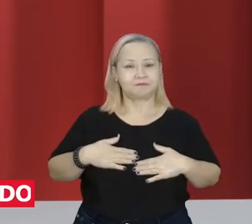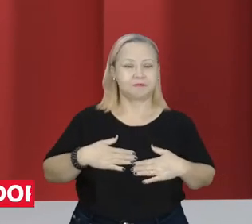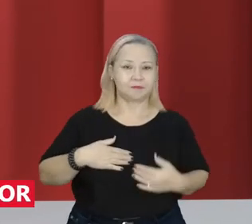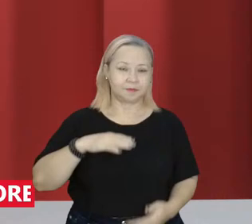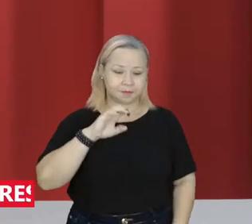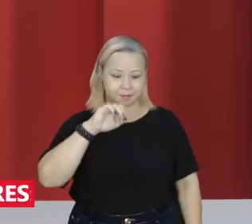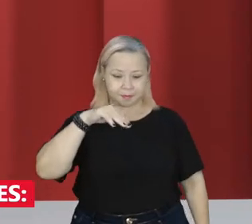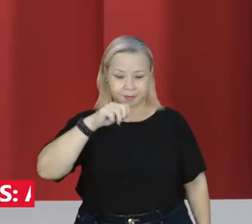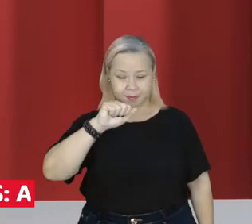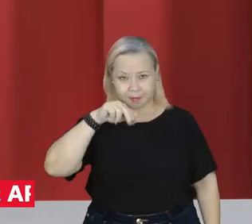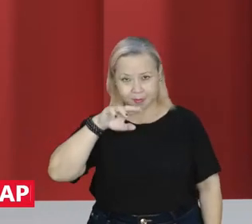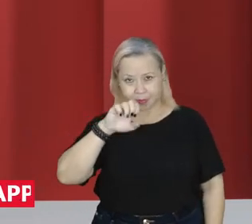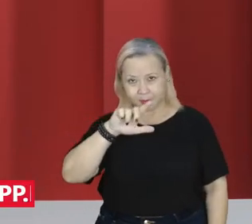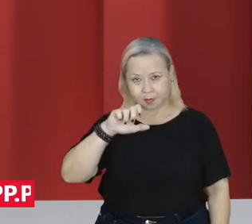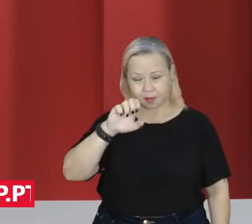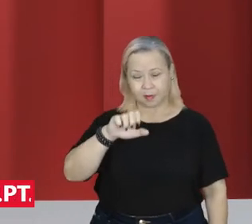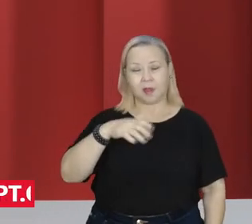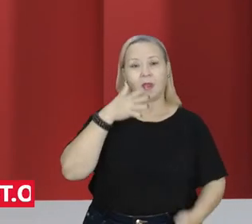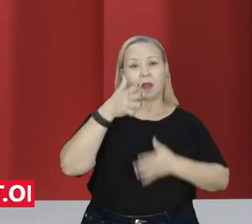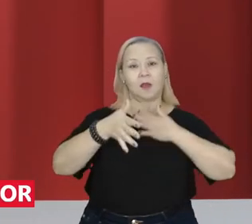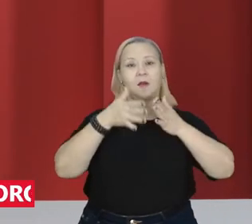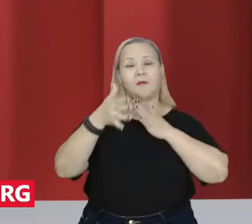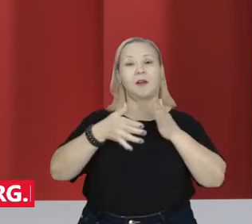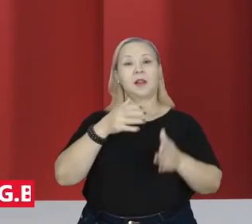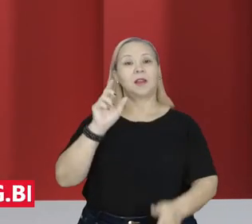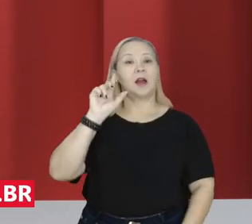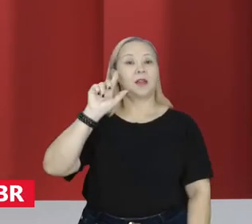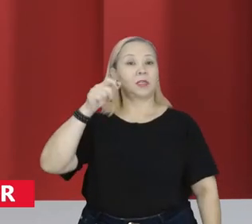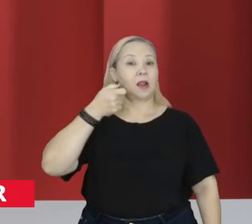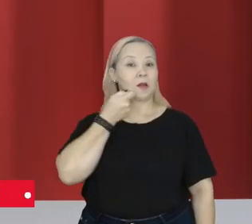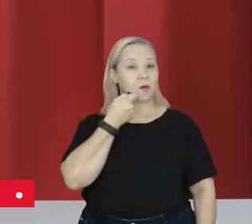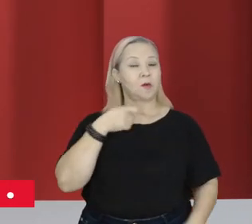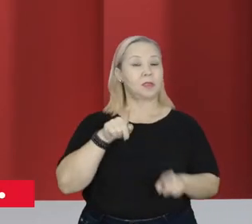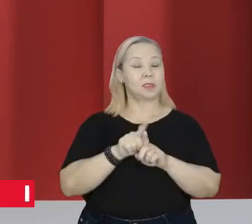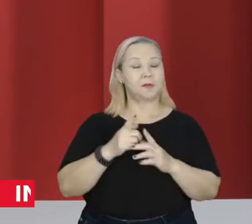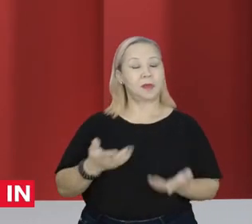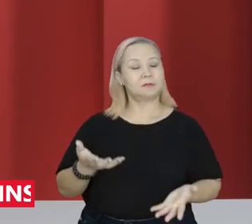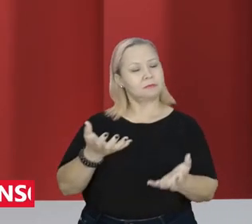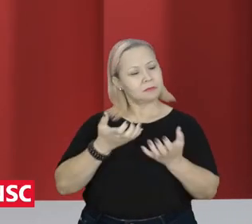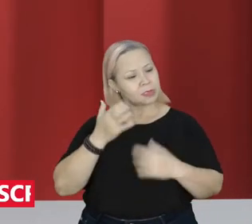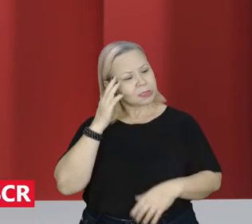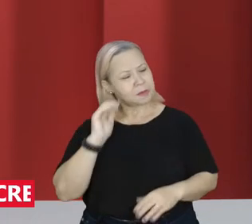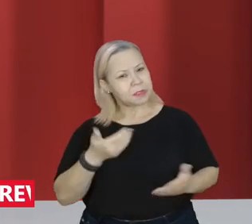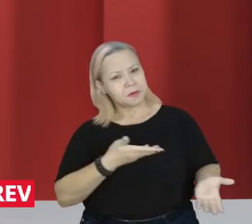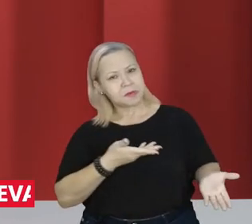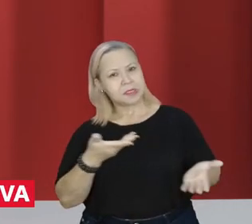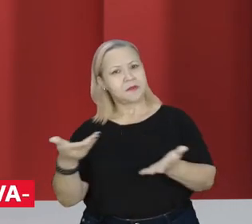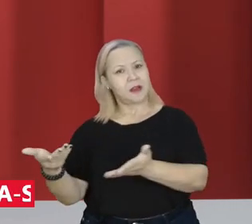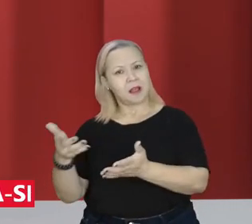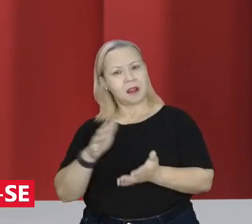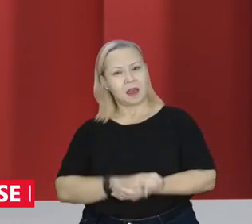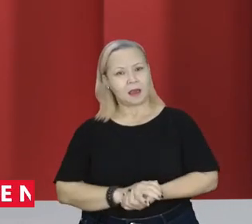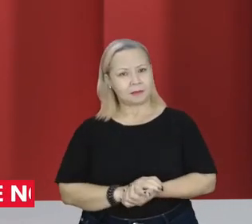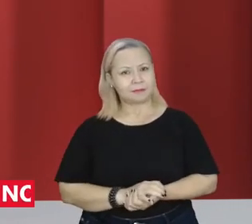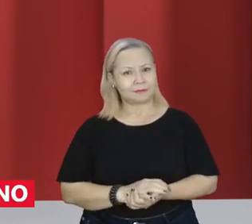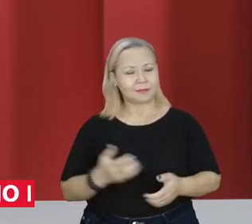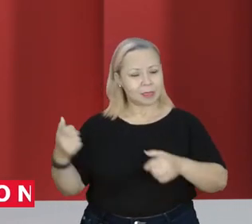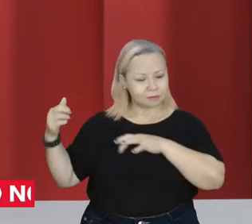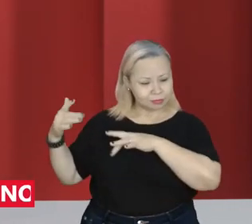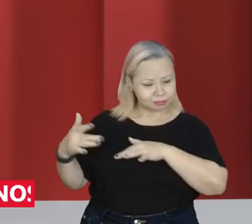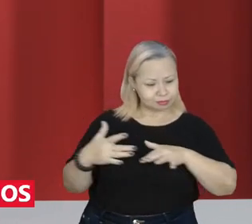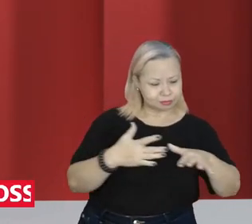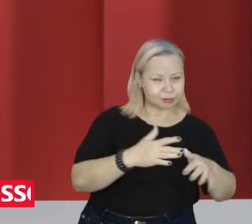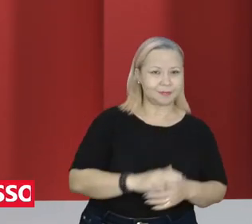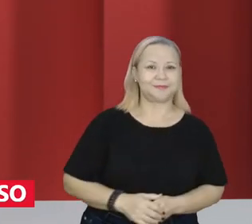aqui também falando de Delmiro Gouveia, Alagoas. Eu quero saber se você vai lá, é pertinho de Maceió. Conta pra mim aqui, arruma a